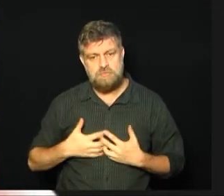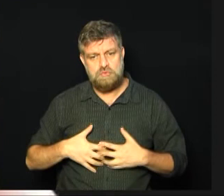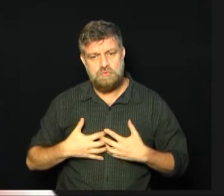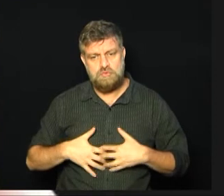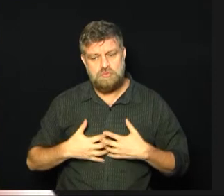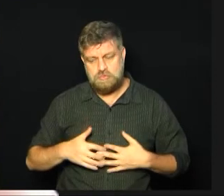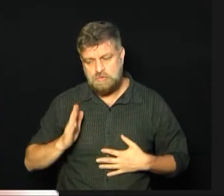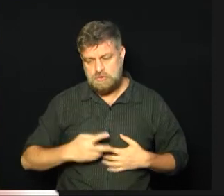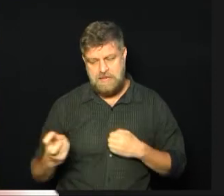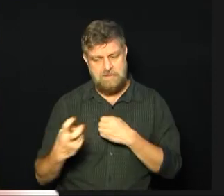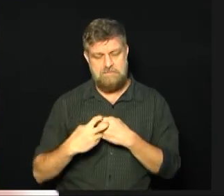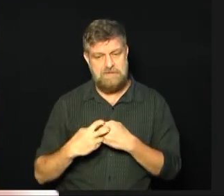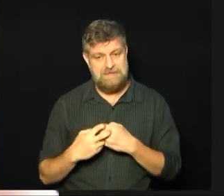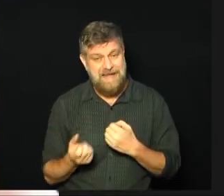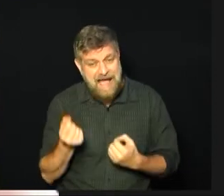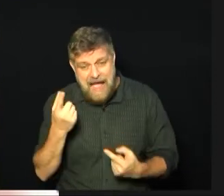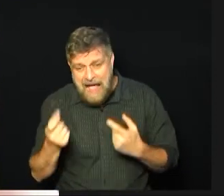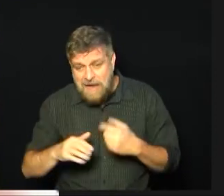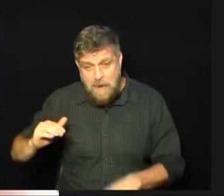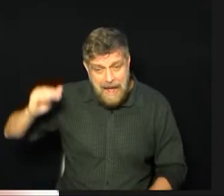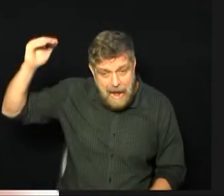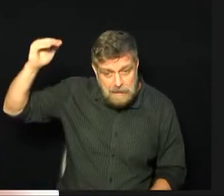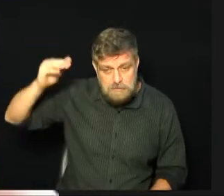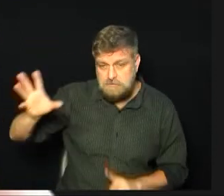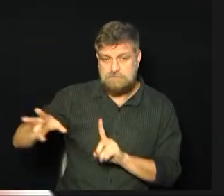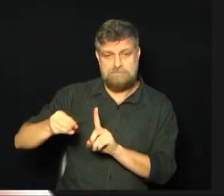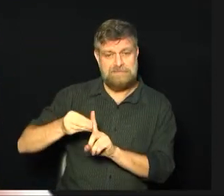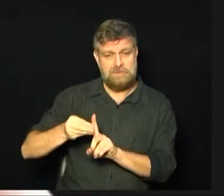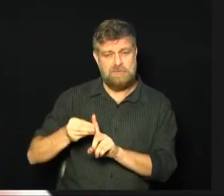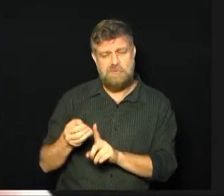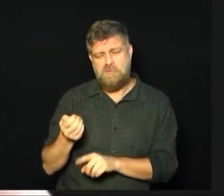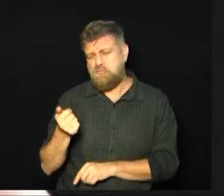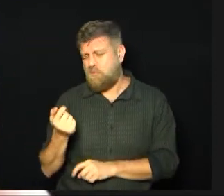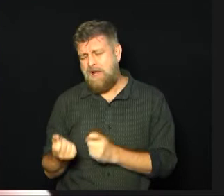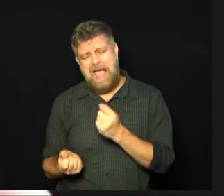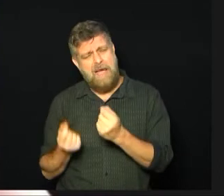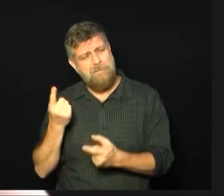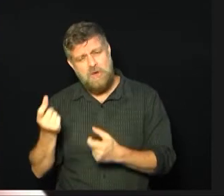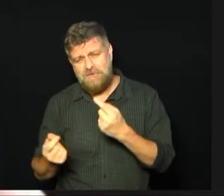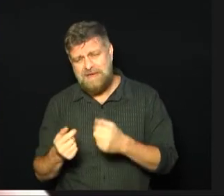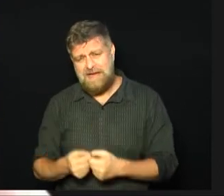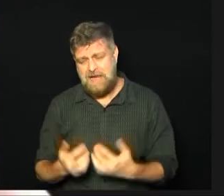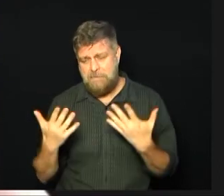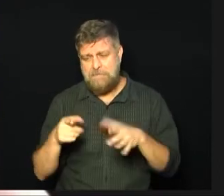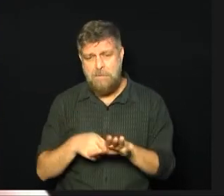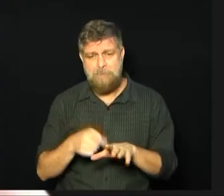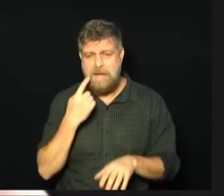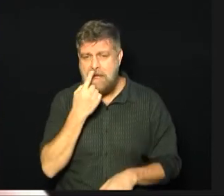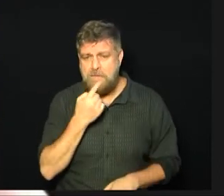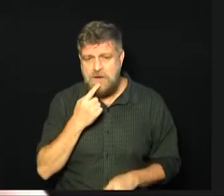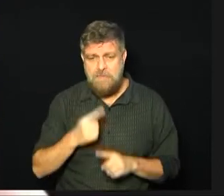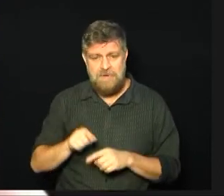vírus. Então, é muito raro a gente ver adultos se infectarem com a síndrome do mão-pé-boca, porque eles,